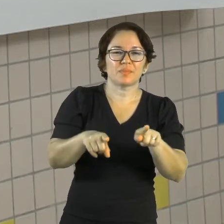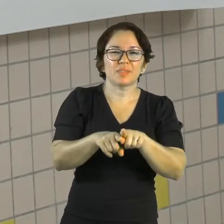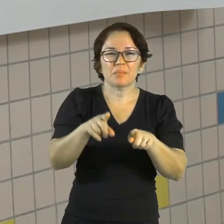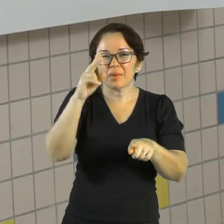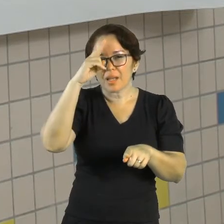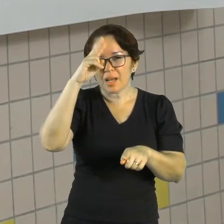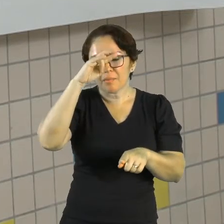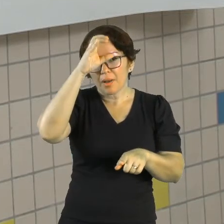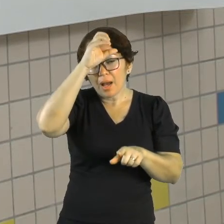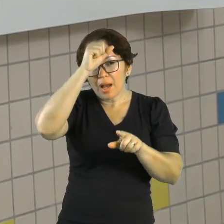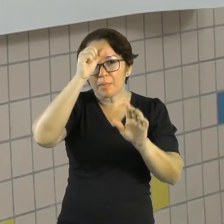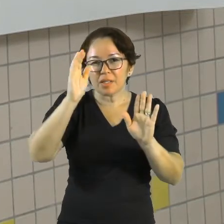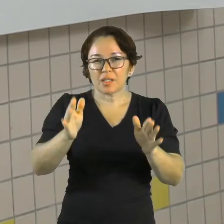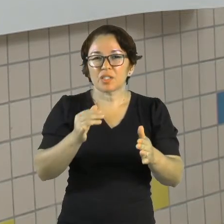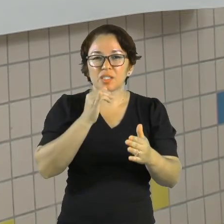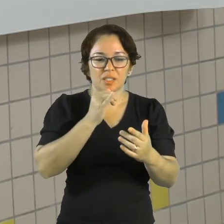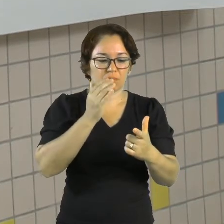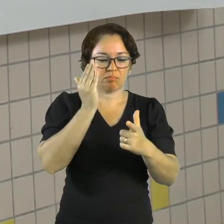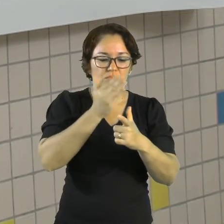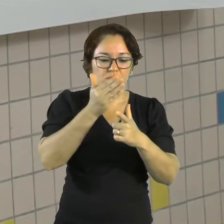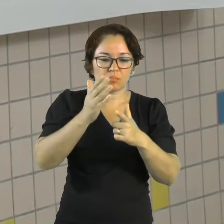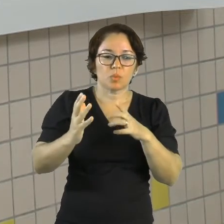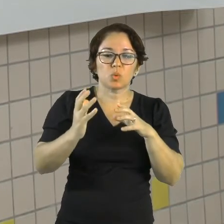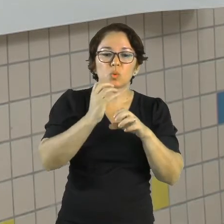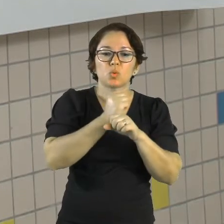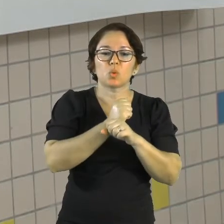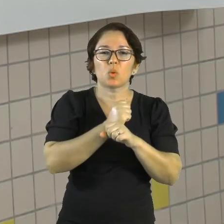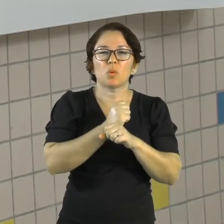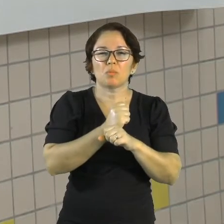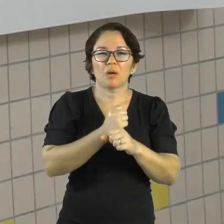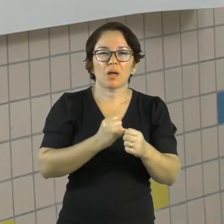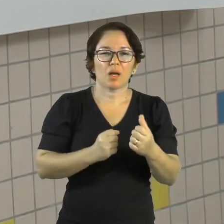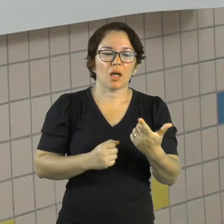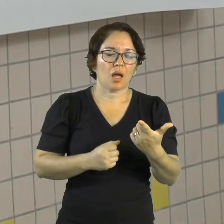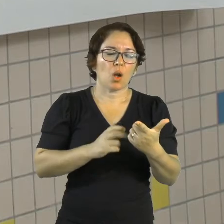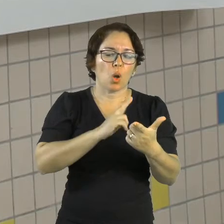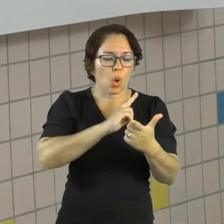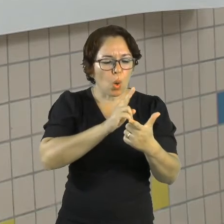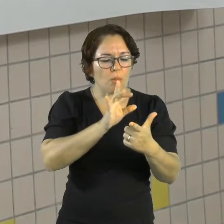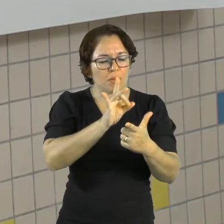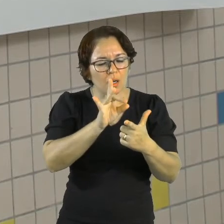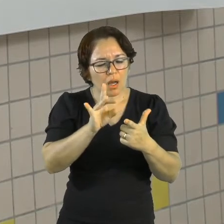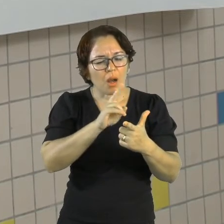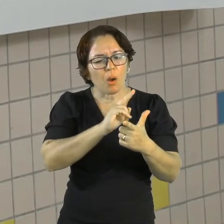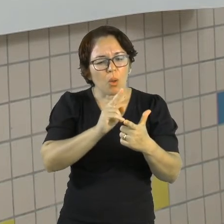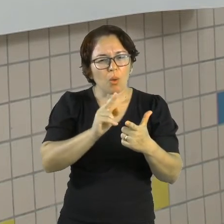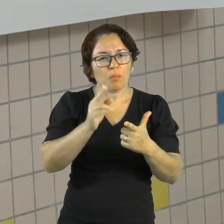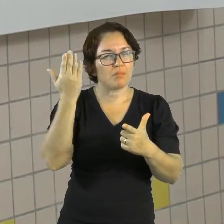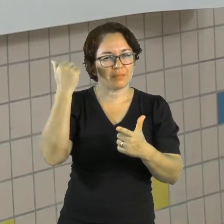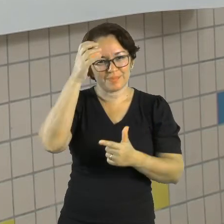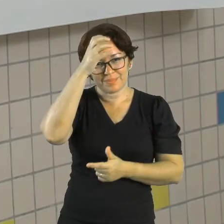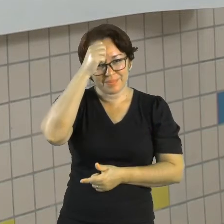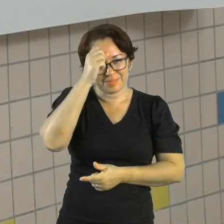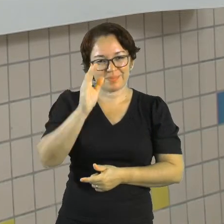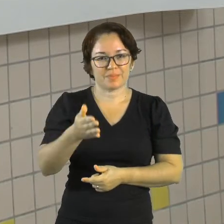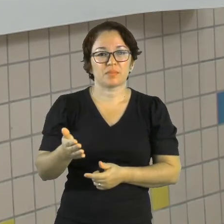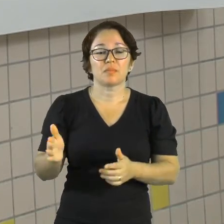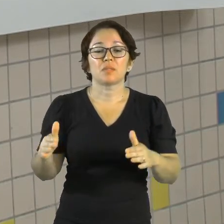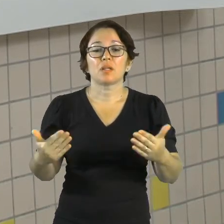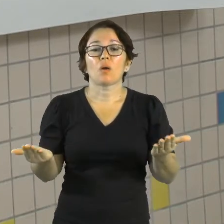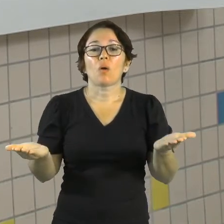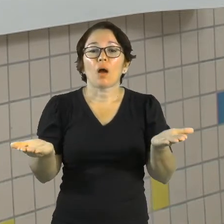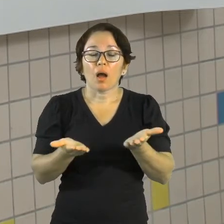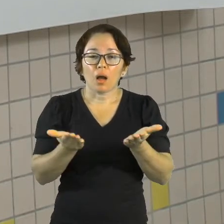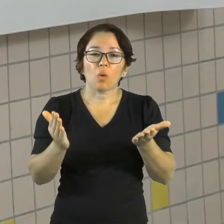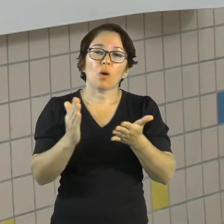lembram? Já comentei isso hoje. Então, nós vamos pegar algumas palavras do texto, vamos fazer essa análise sobre a